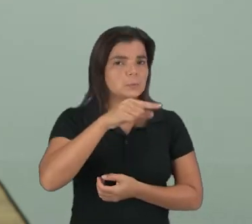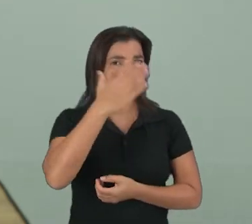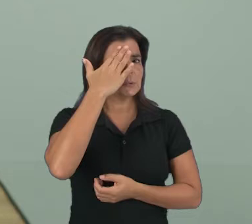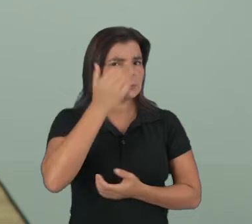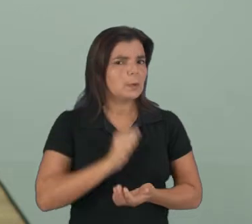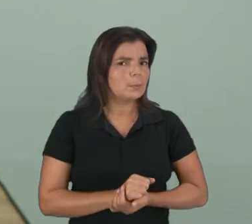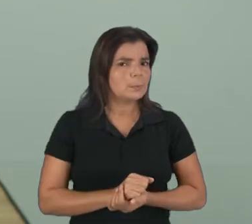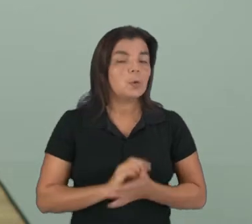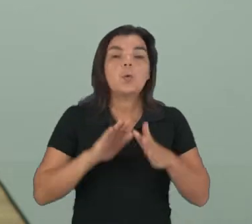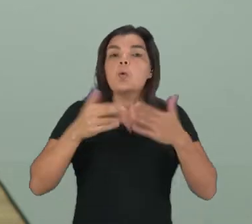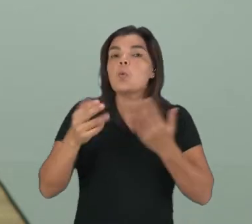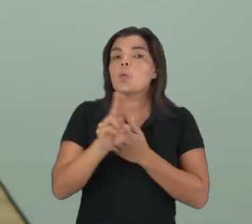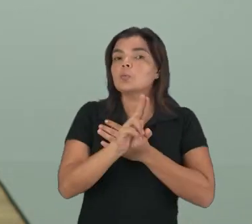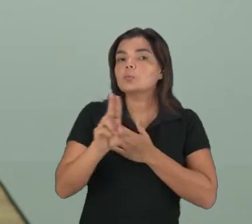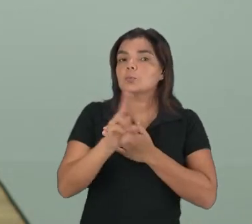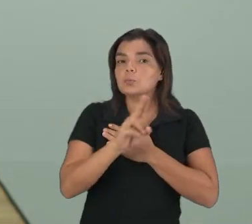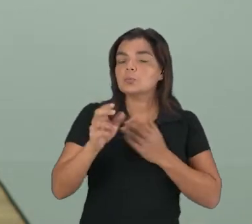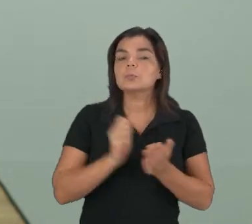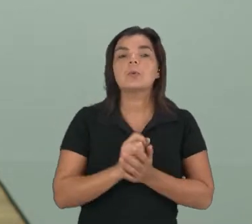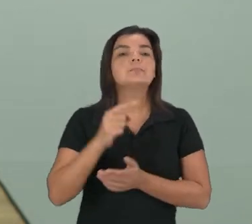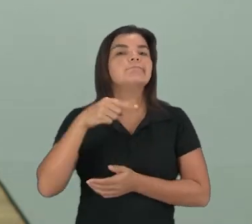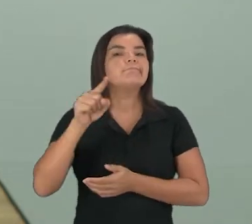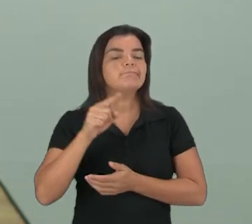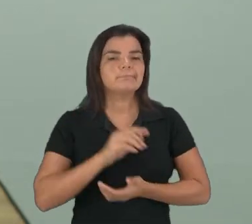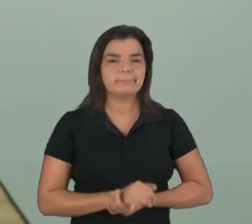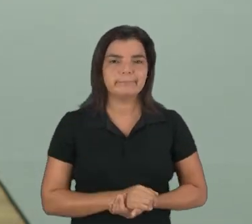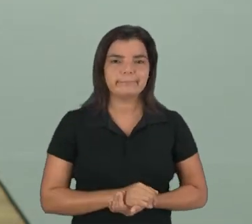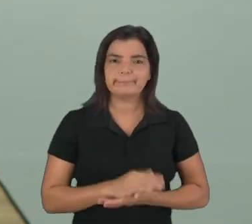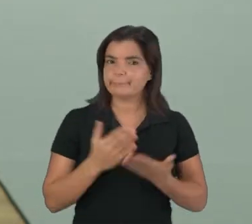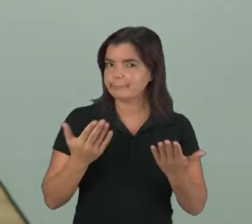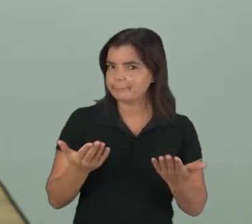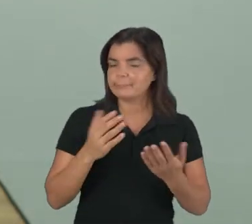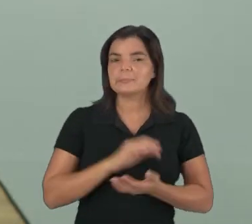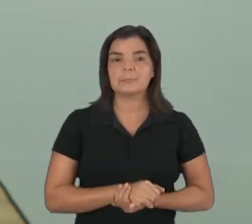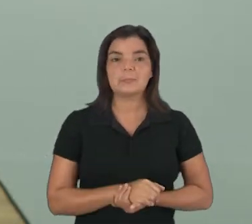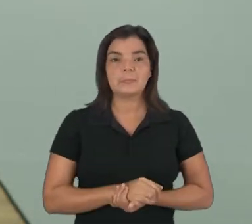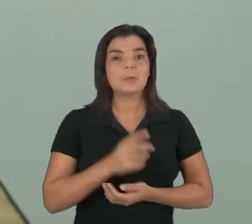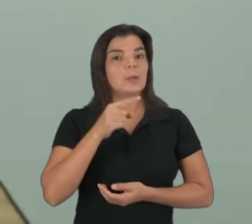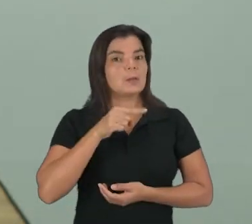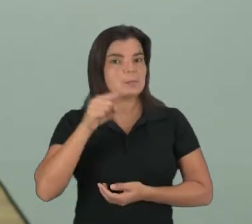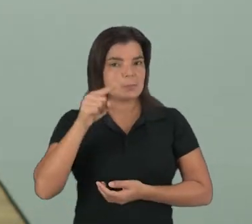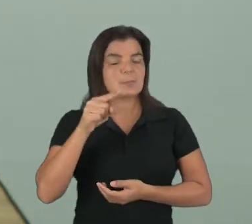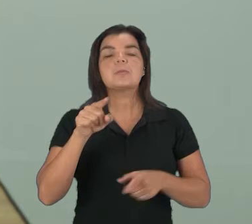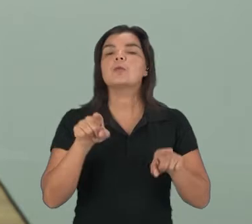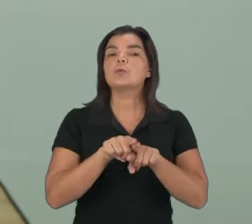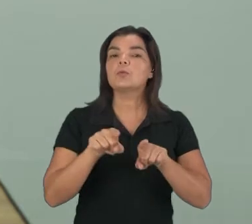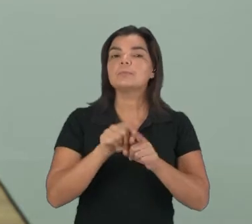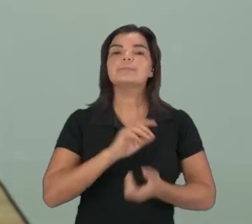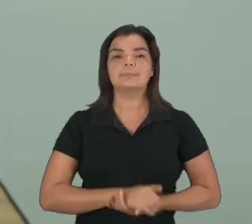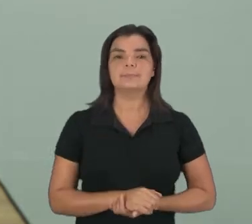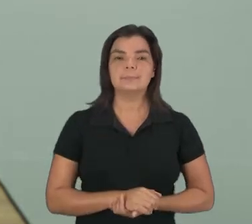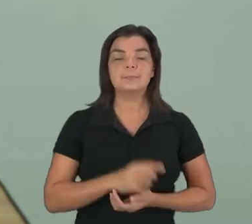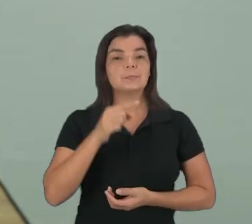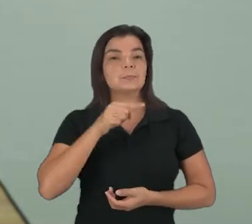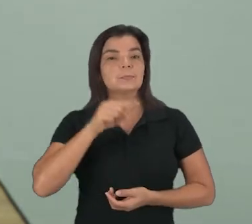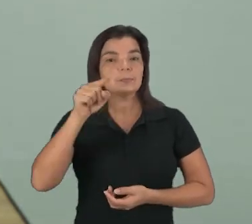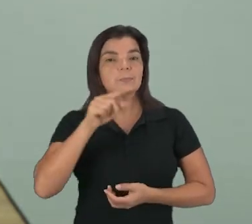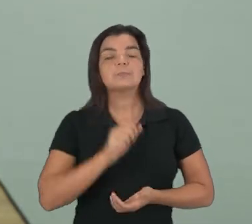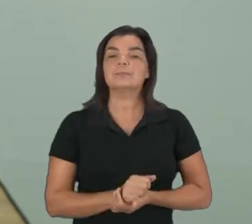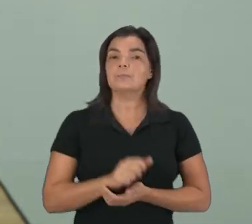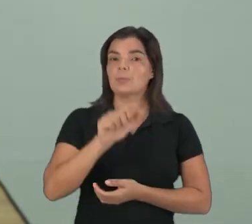Qual será o nome desse acento? E aí? Bom, esse acento gráfico ele recebe o nome de